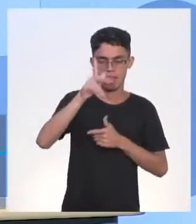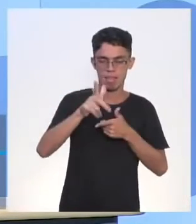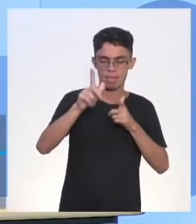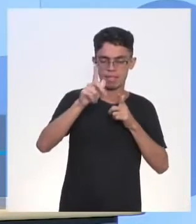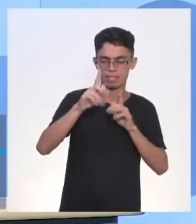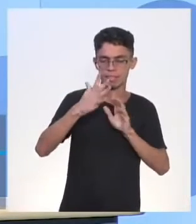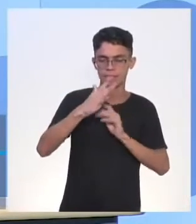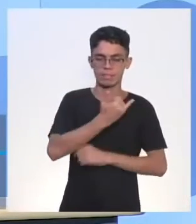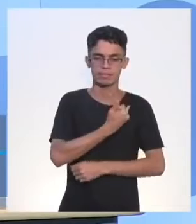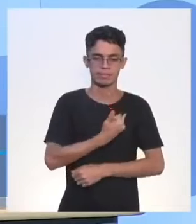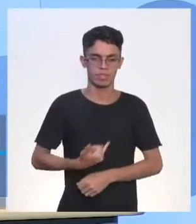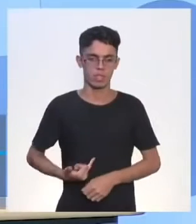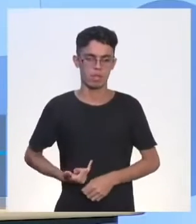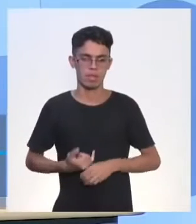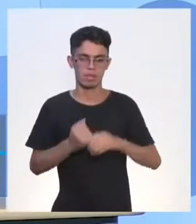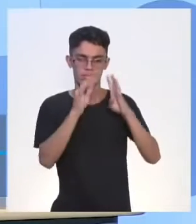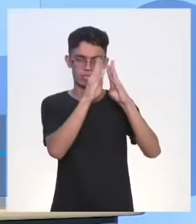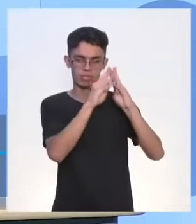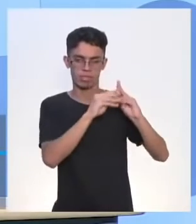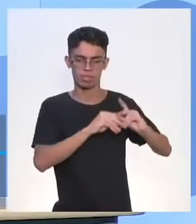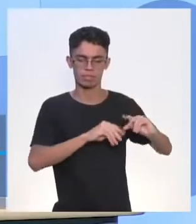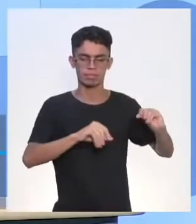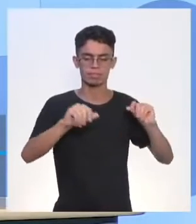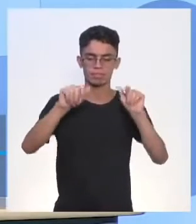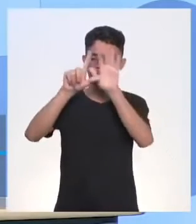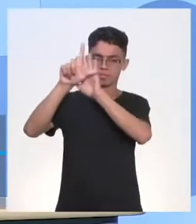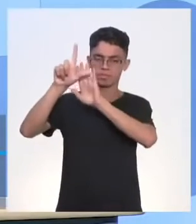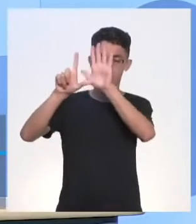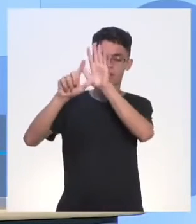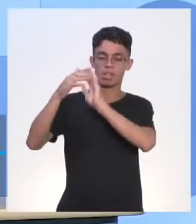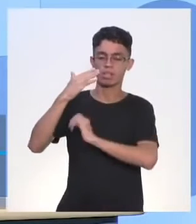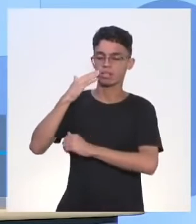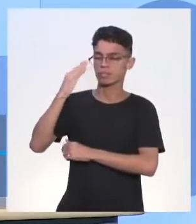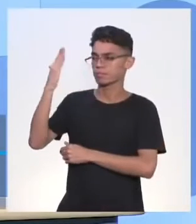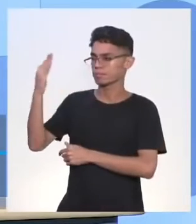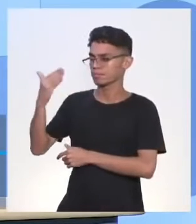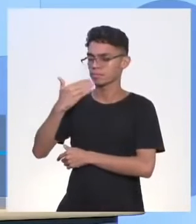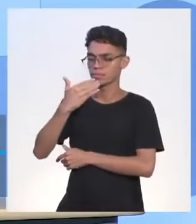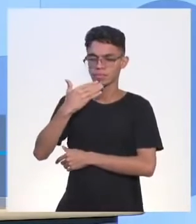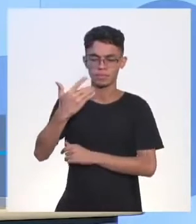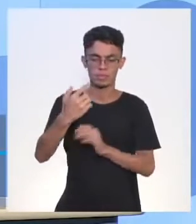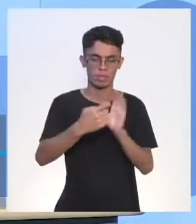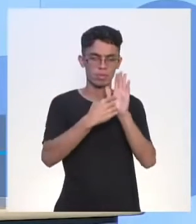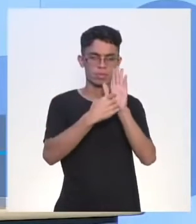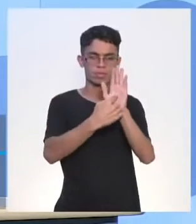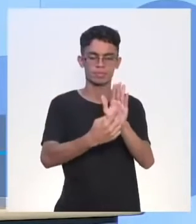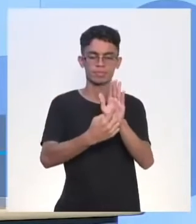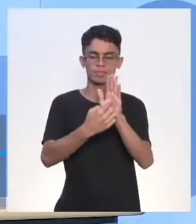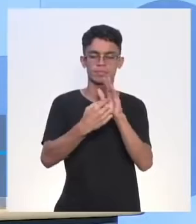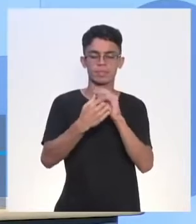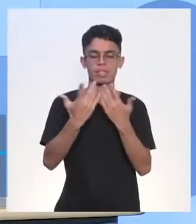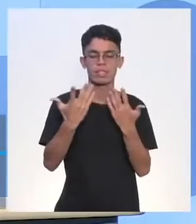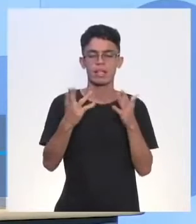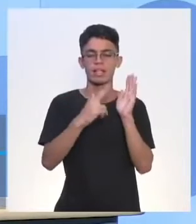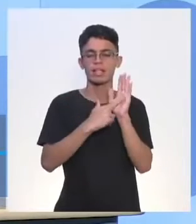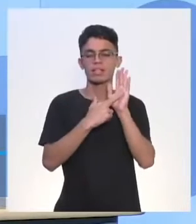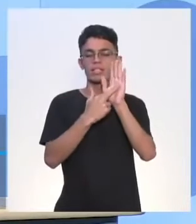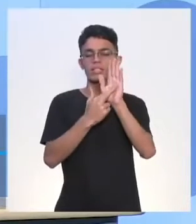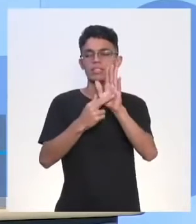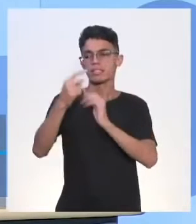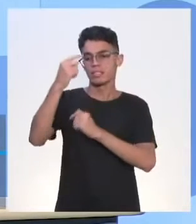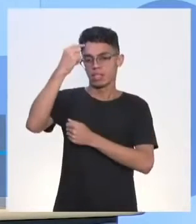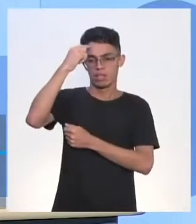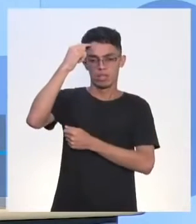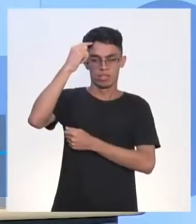o Império cairia, né? E esta imagem que está na tela, que eu vou pedir para voltar, ela tenta trazer